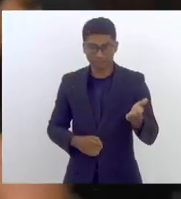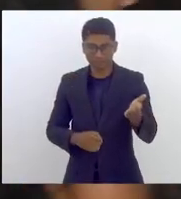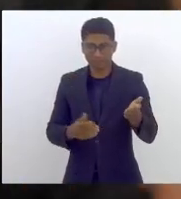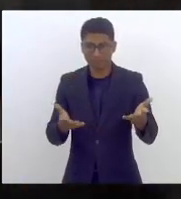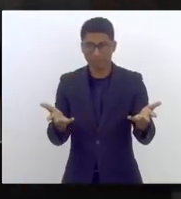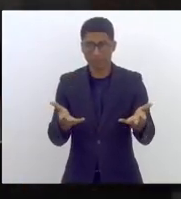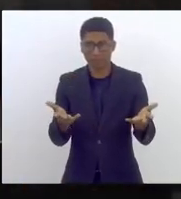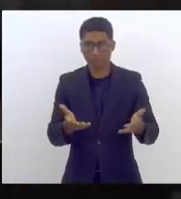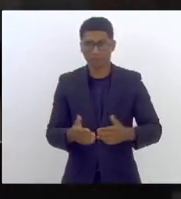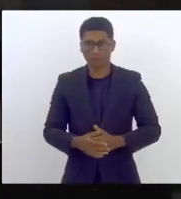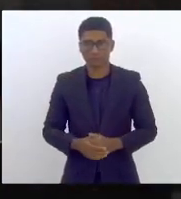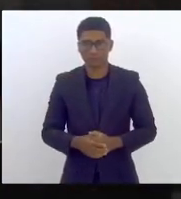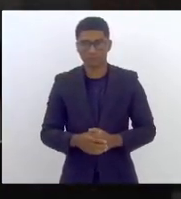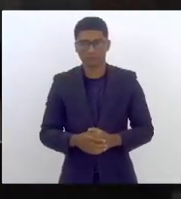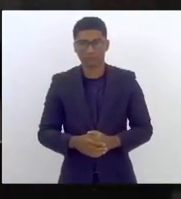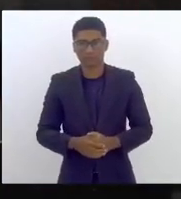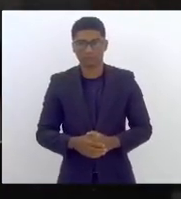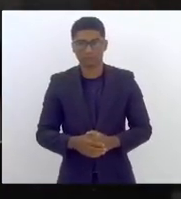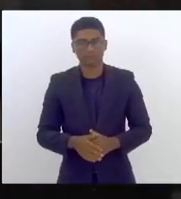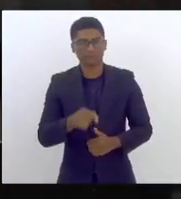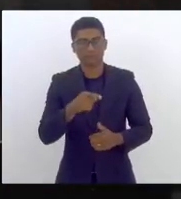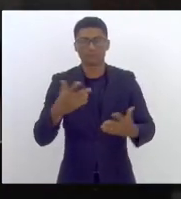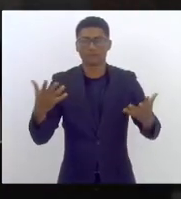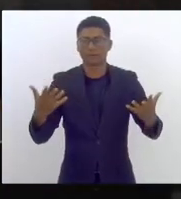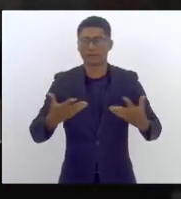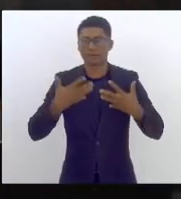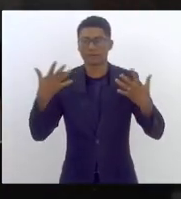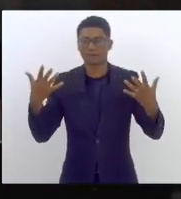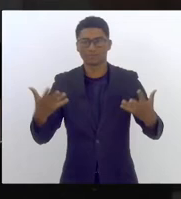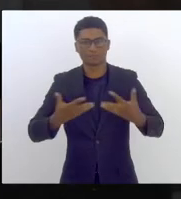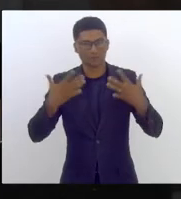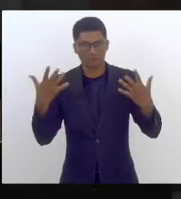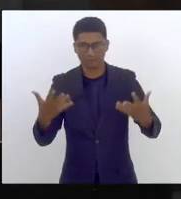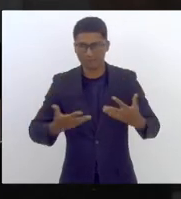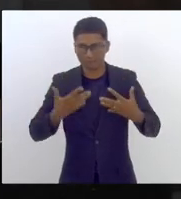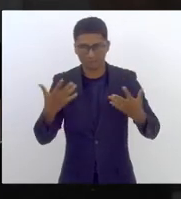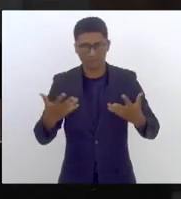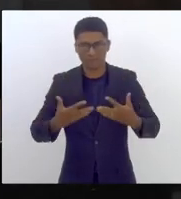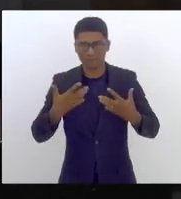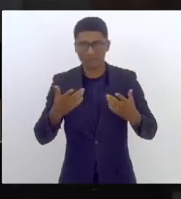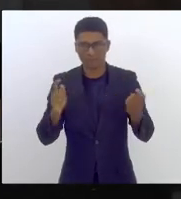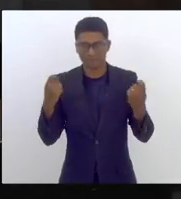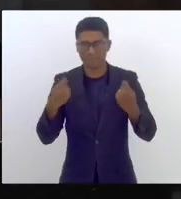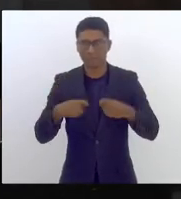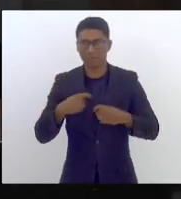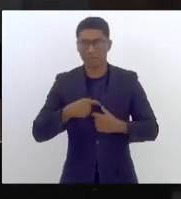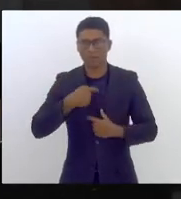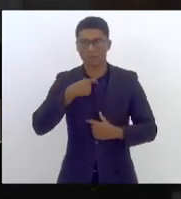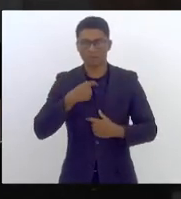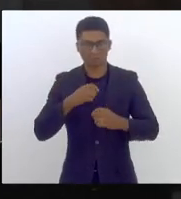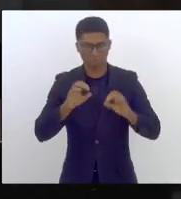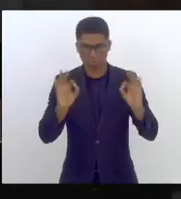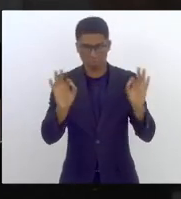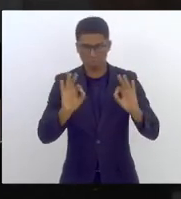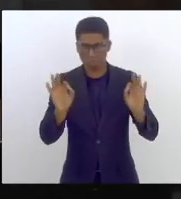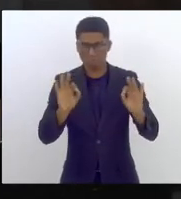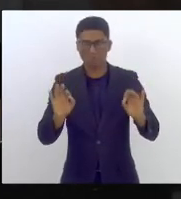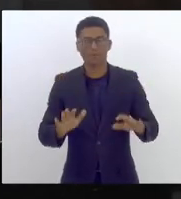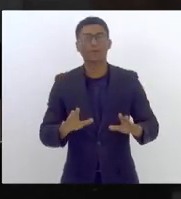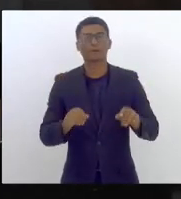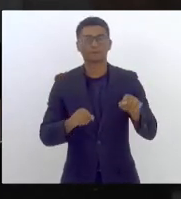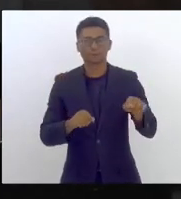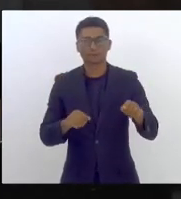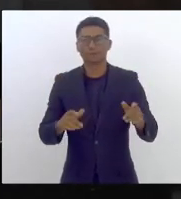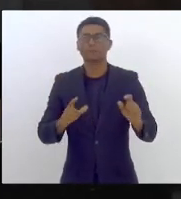hoje está esfuseante sem paletó e gravata mas com